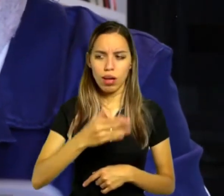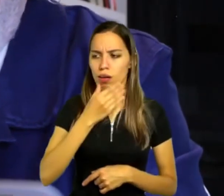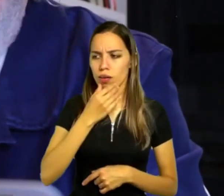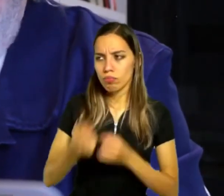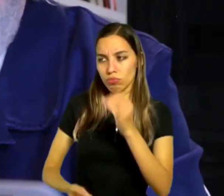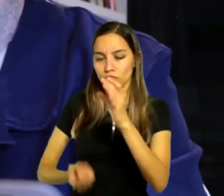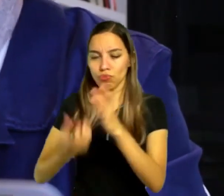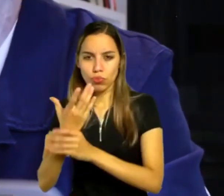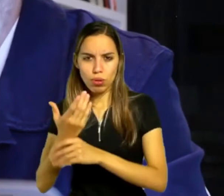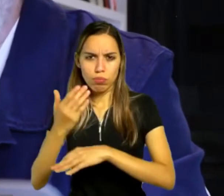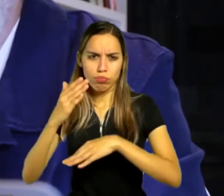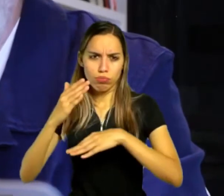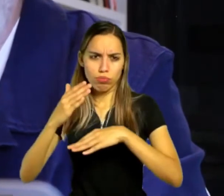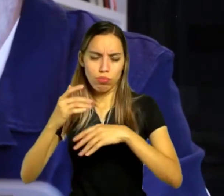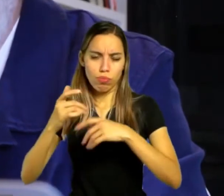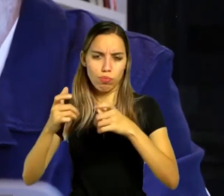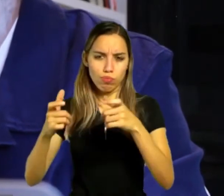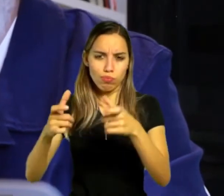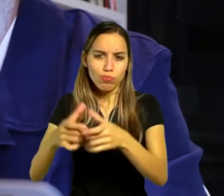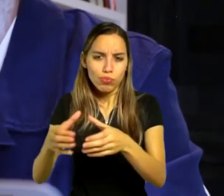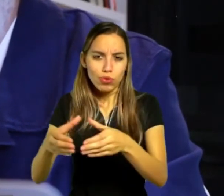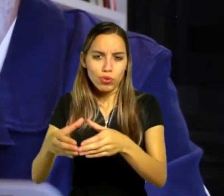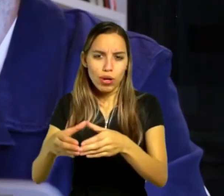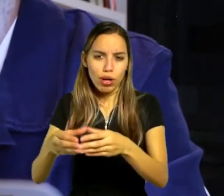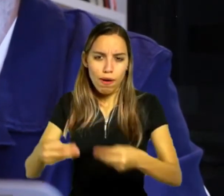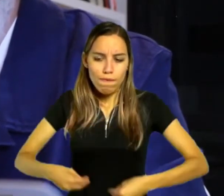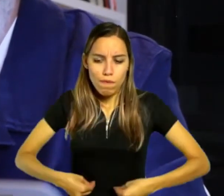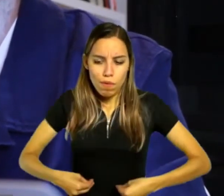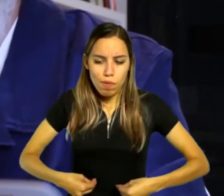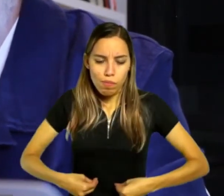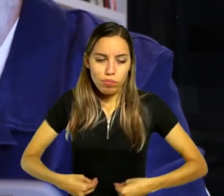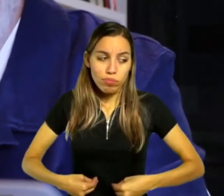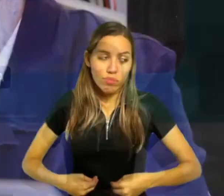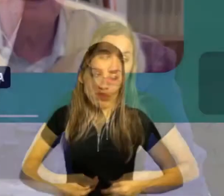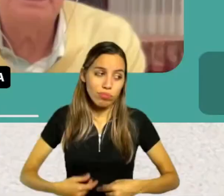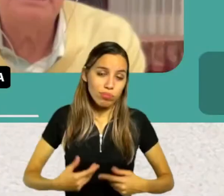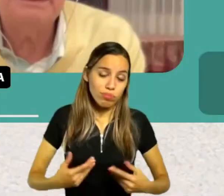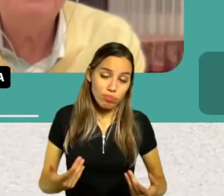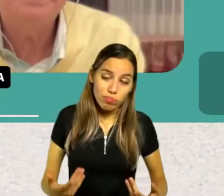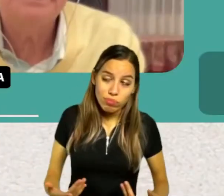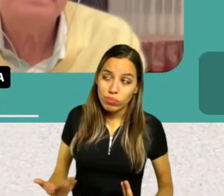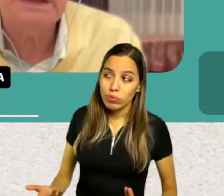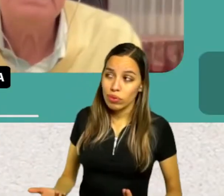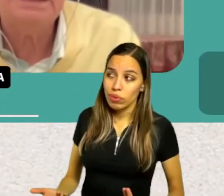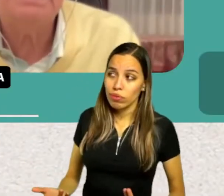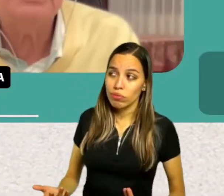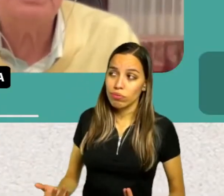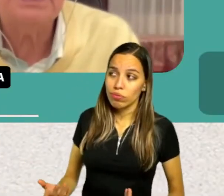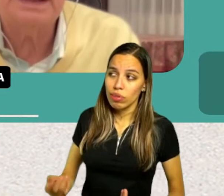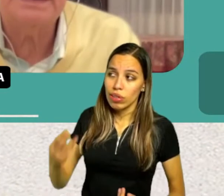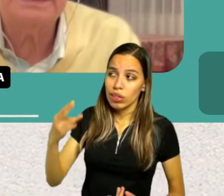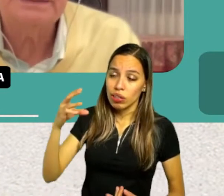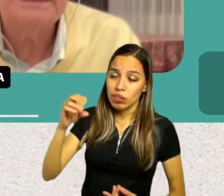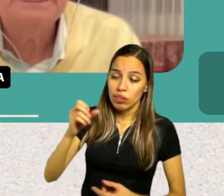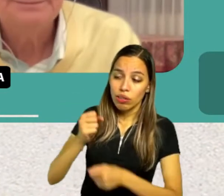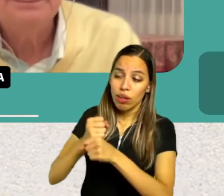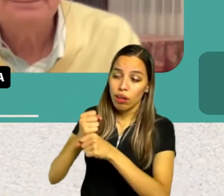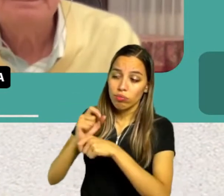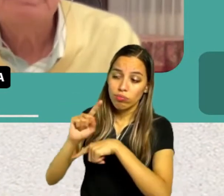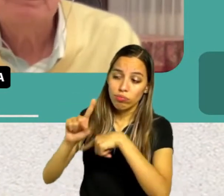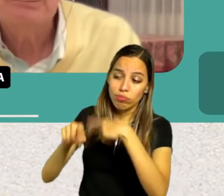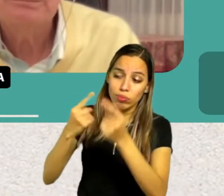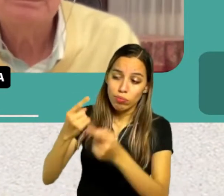foi para frente. 30 anos depois, nós estamos lidando com o mesmo programa, né? 30 anos mais tarde. Talvez